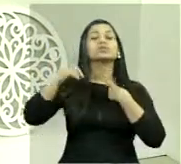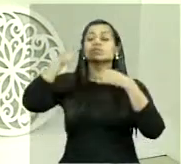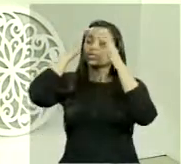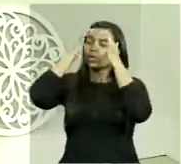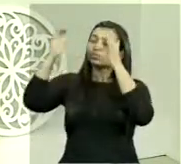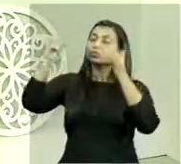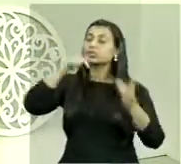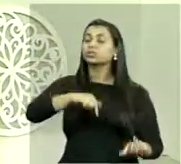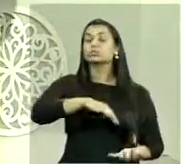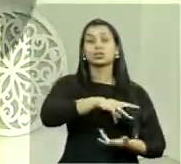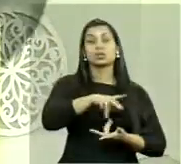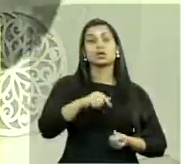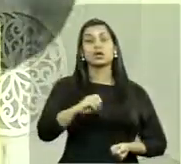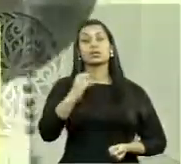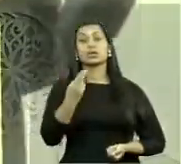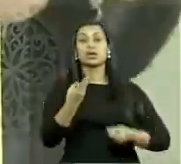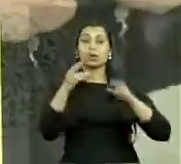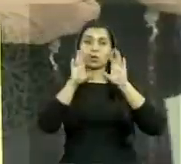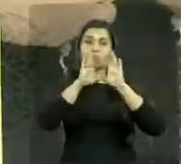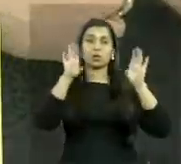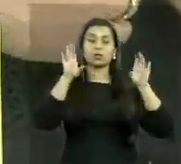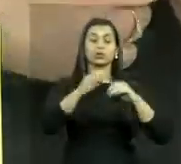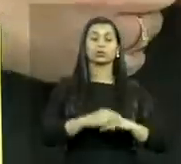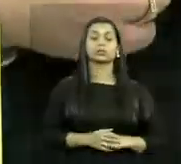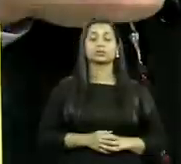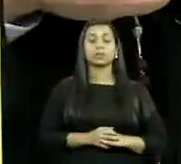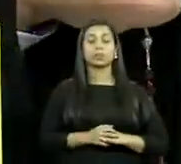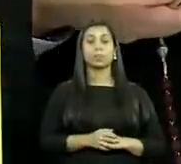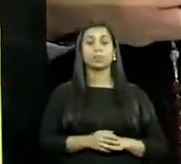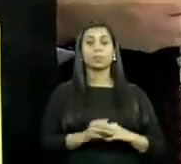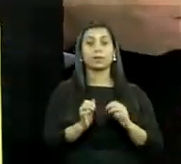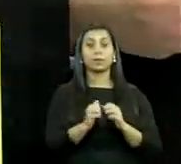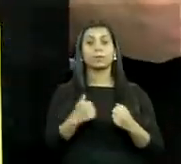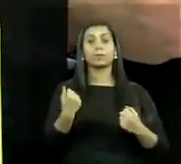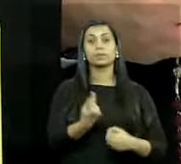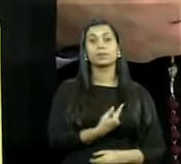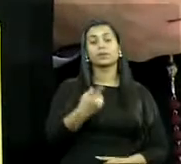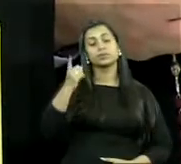reino, seja feita a vossa vontade, assim na terra como no céu.